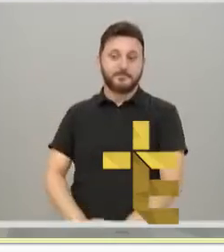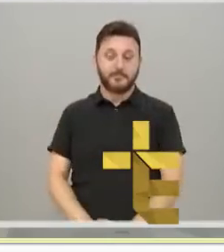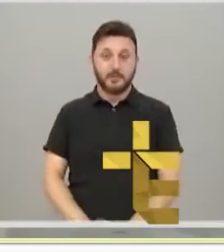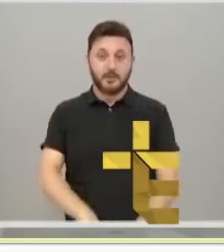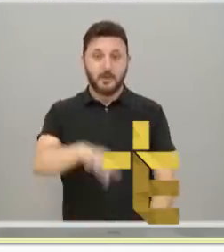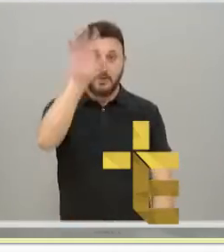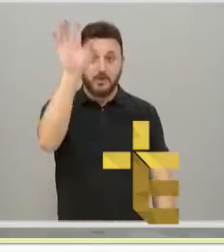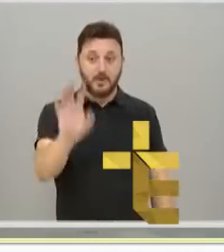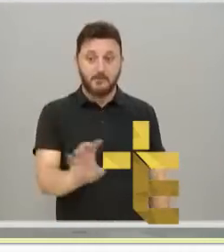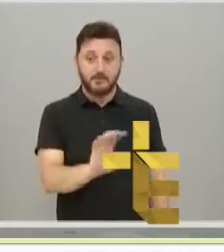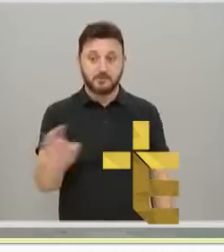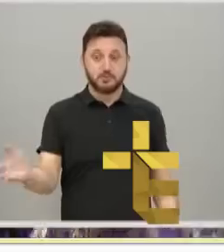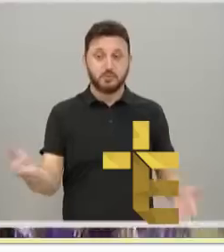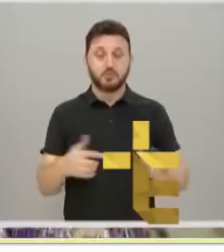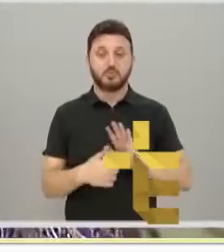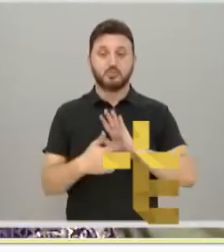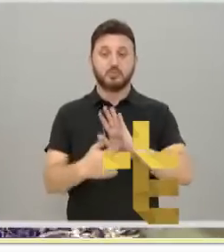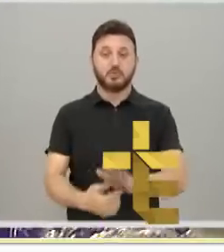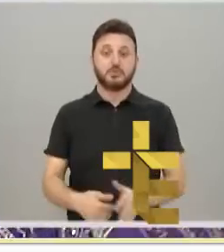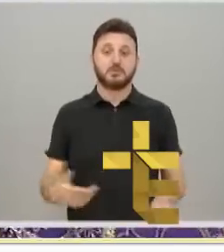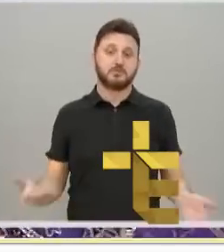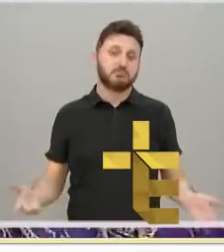O Evangelho fala disso.